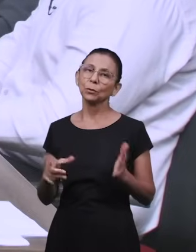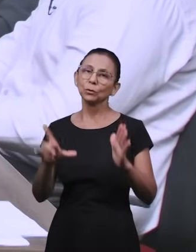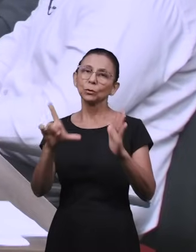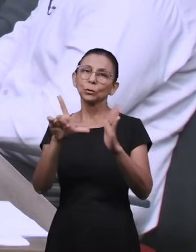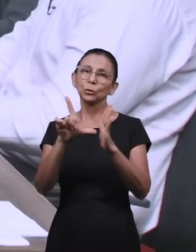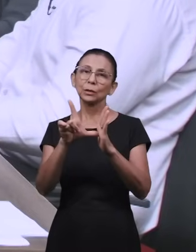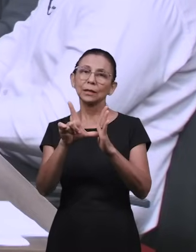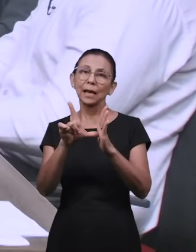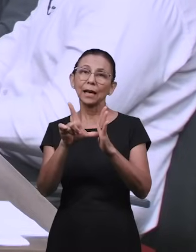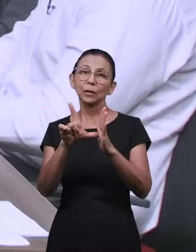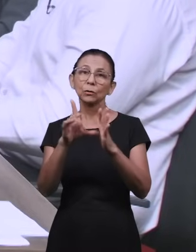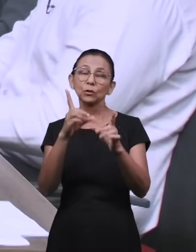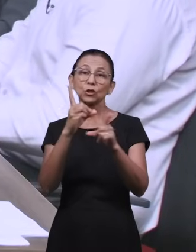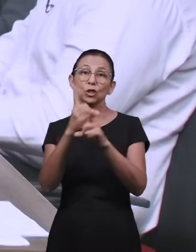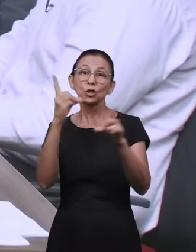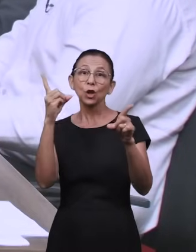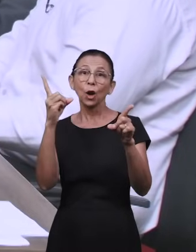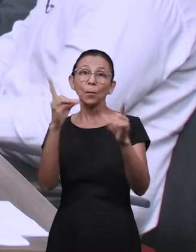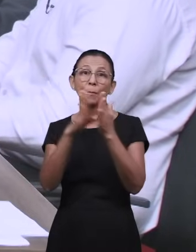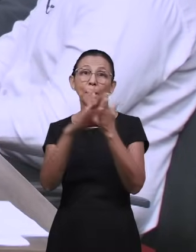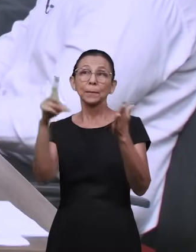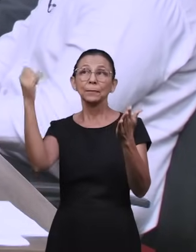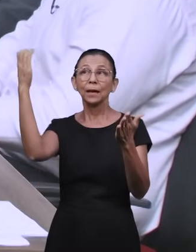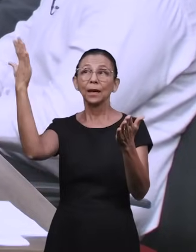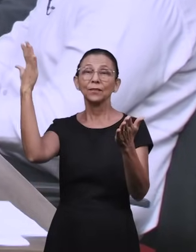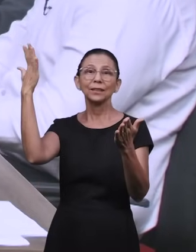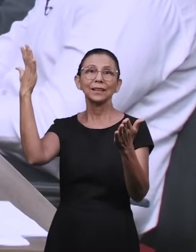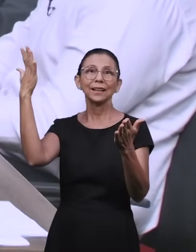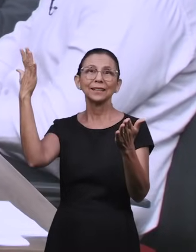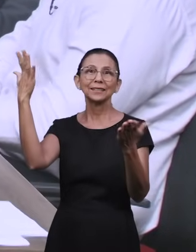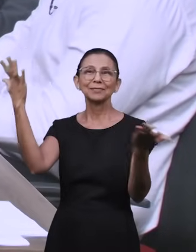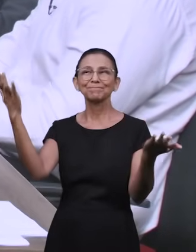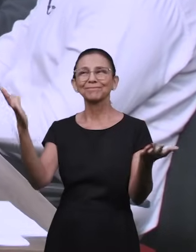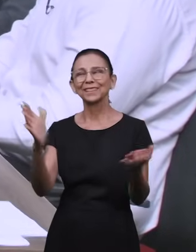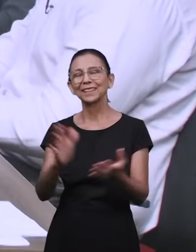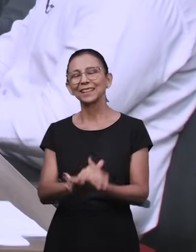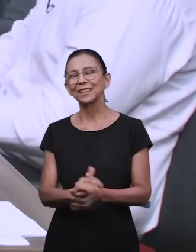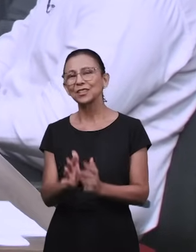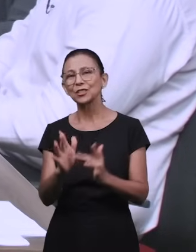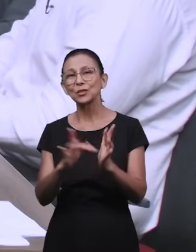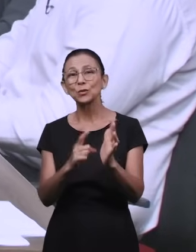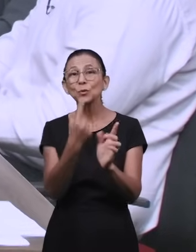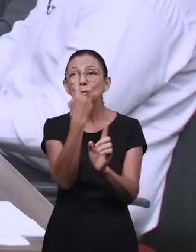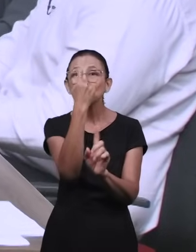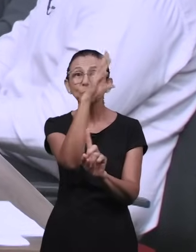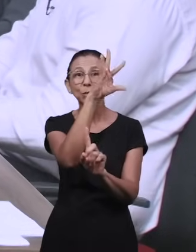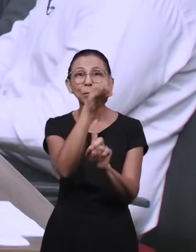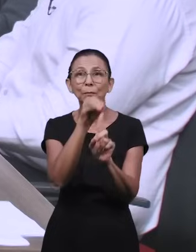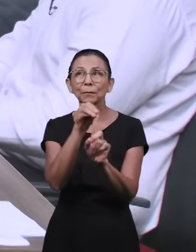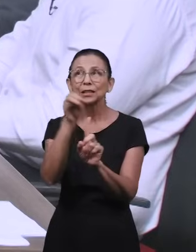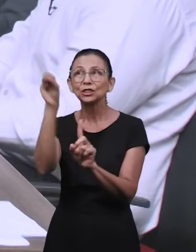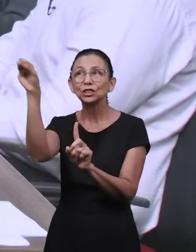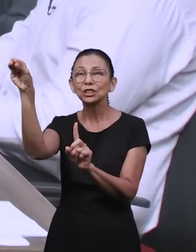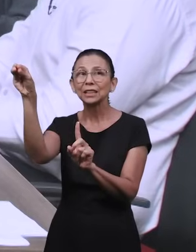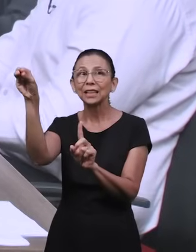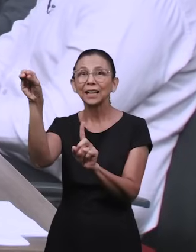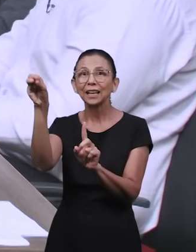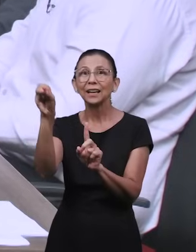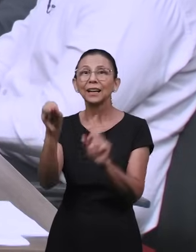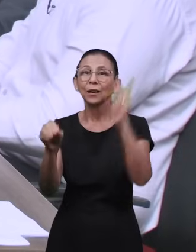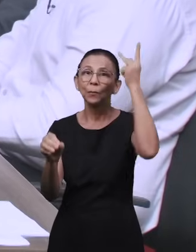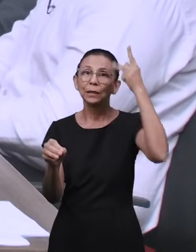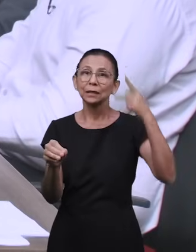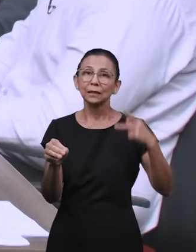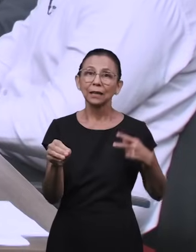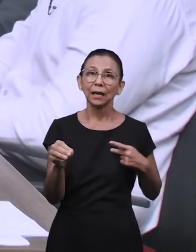Lutero, quando ele descobre a palavra, e dentro da palavra descobre esse tesouro, que é Jesus como único mediador. Dentro da palavra ele resgata